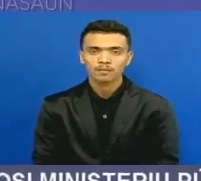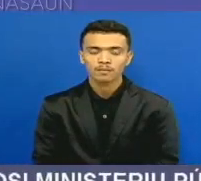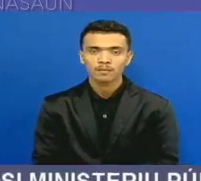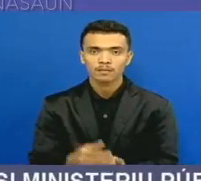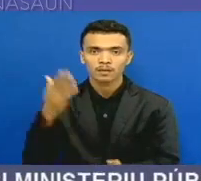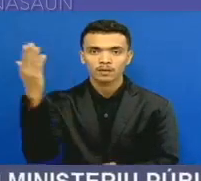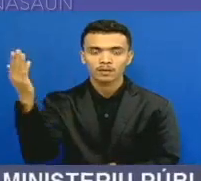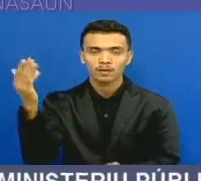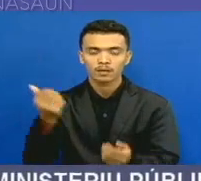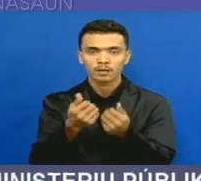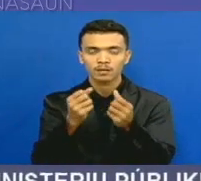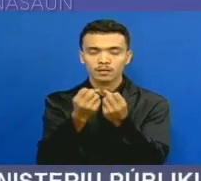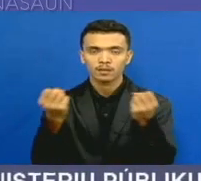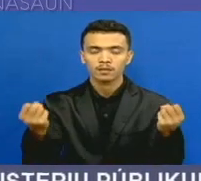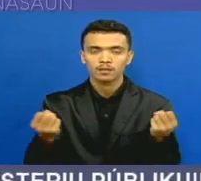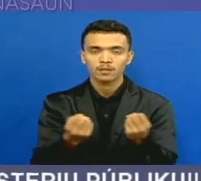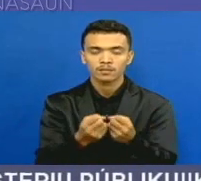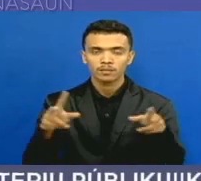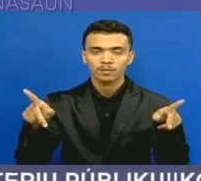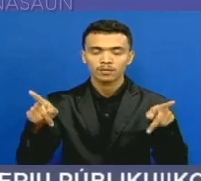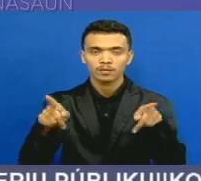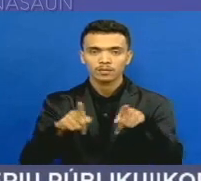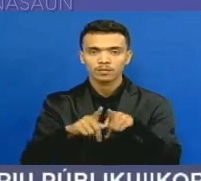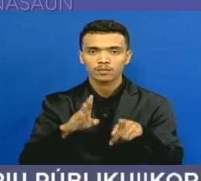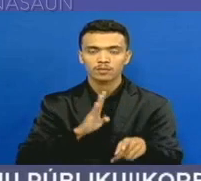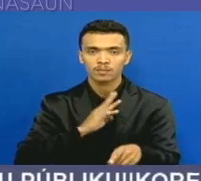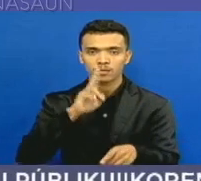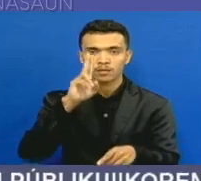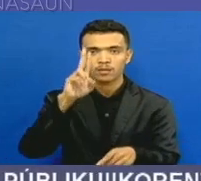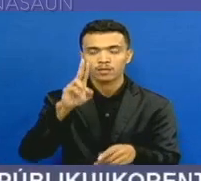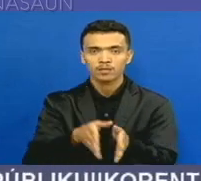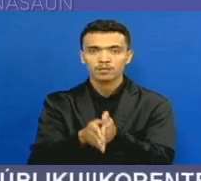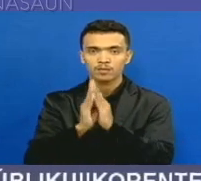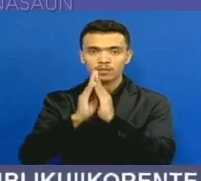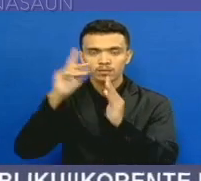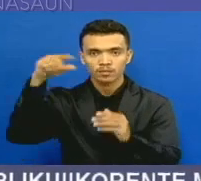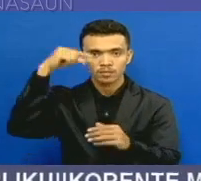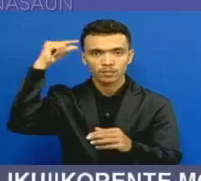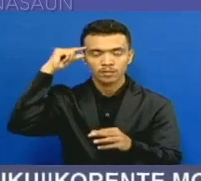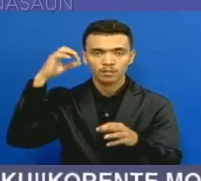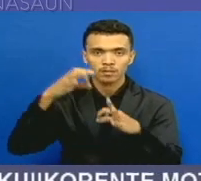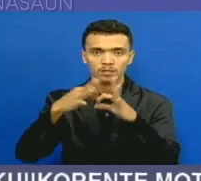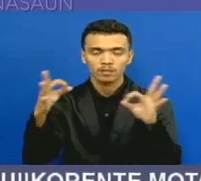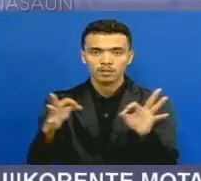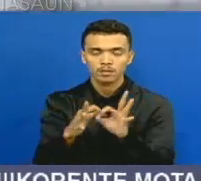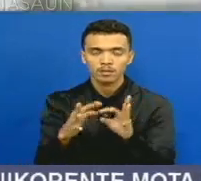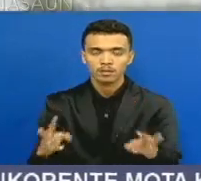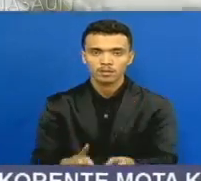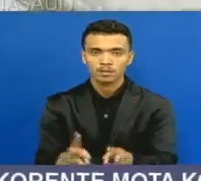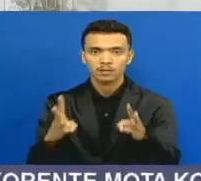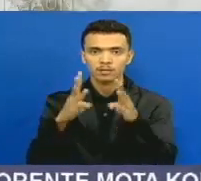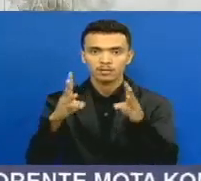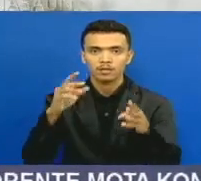Residenti i a area kai sidu suku tiri lolo postu administrativo Baucau Vila, husu governo atu hadi estrada.